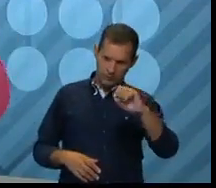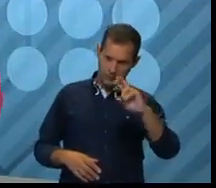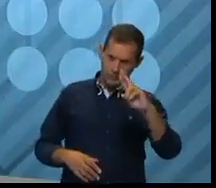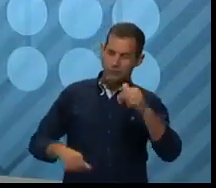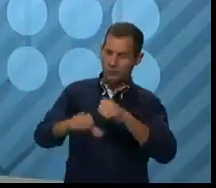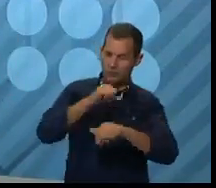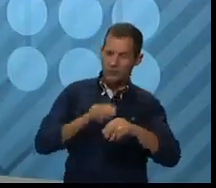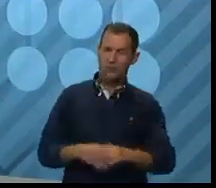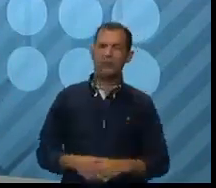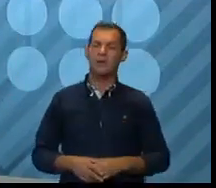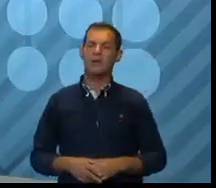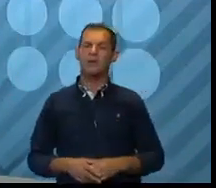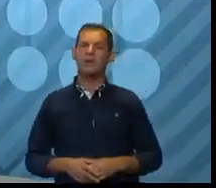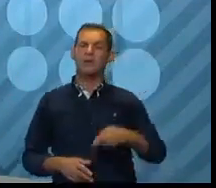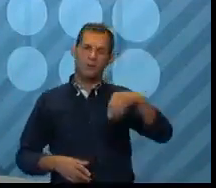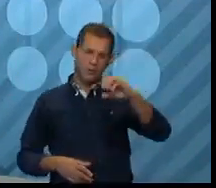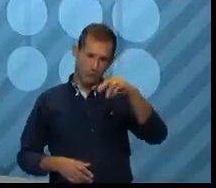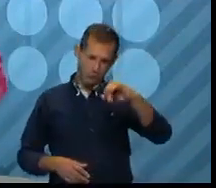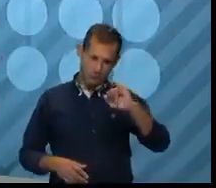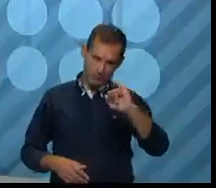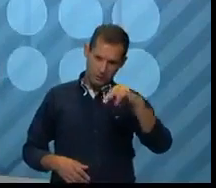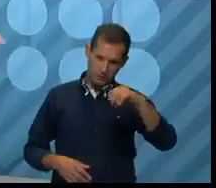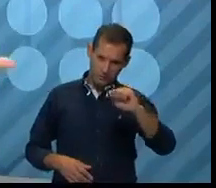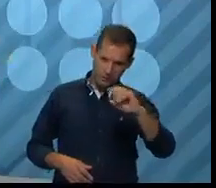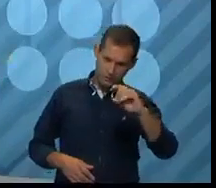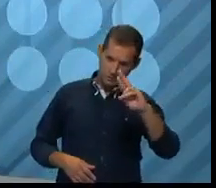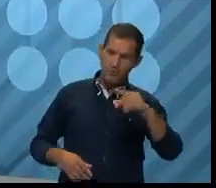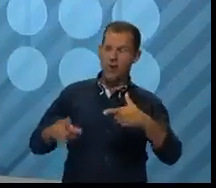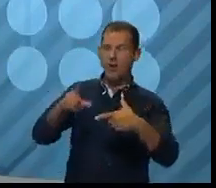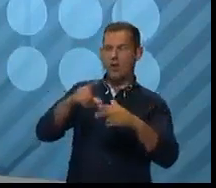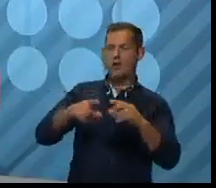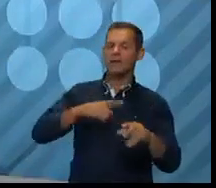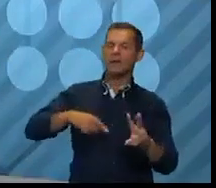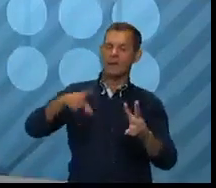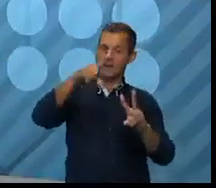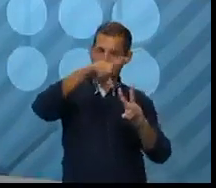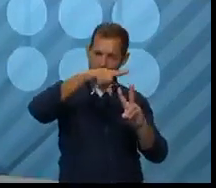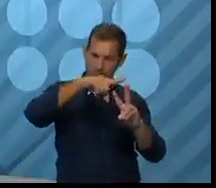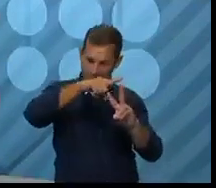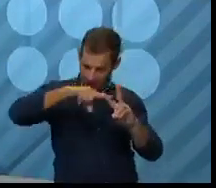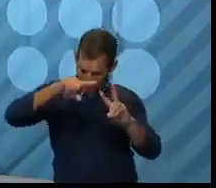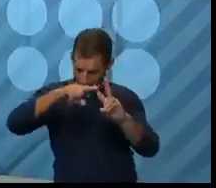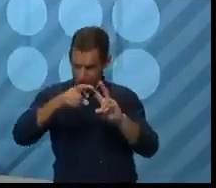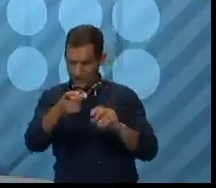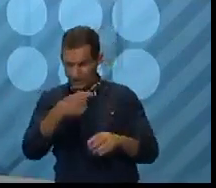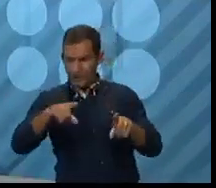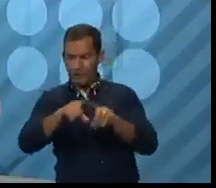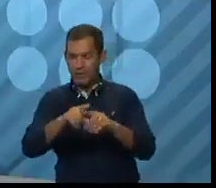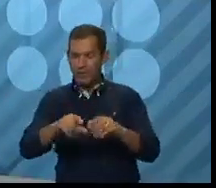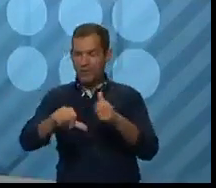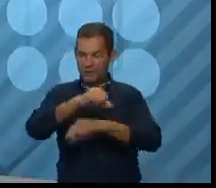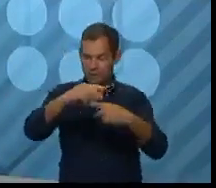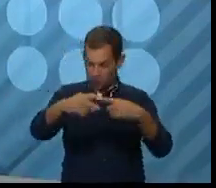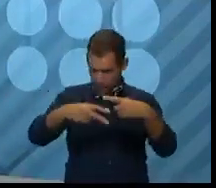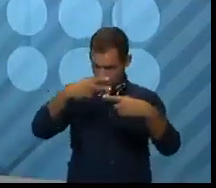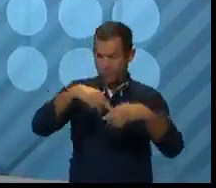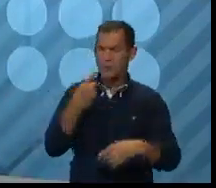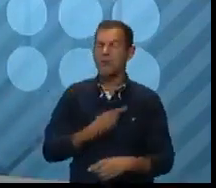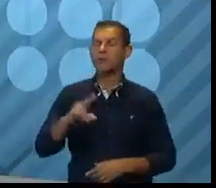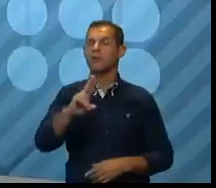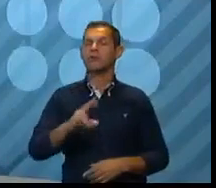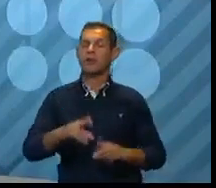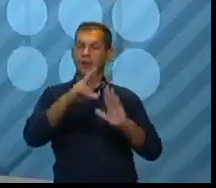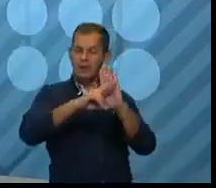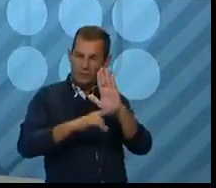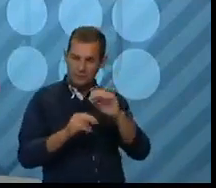o numerador. Quando a gente tem raiz quadrada de x, tem como a gente transformar numa função do tipo potência, justamente para a gente utilizar